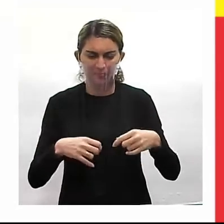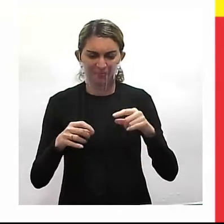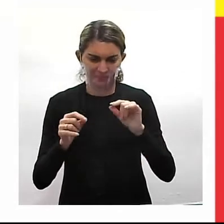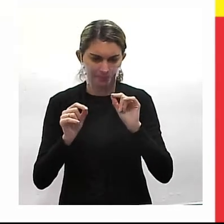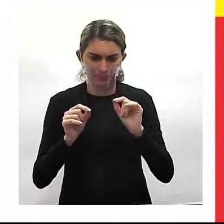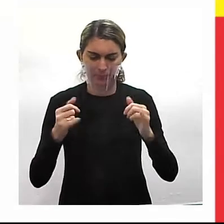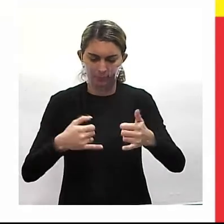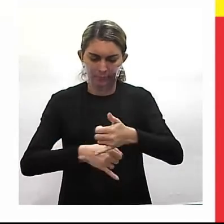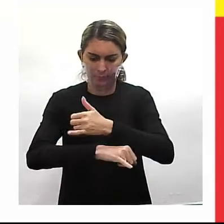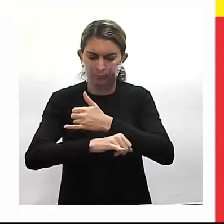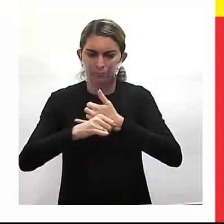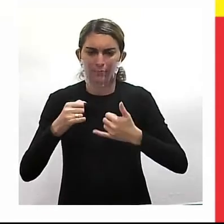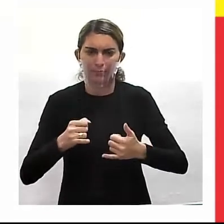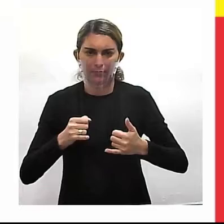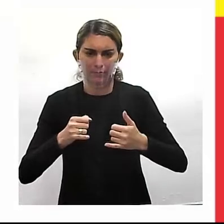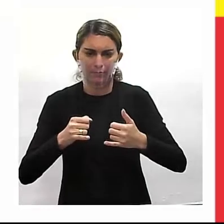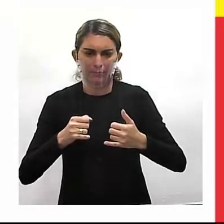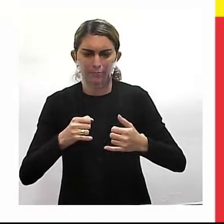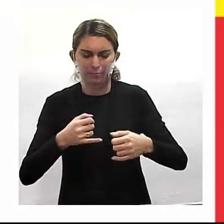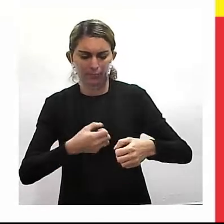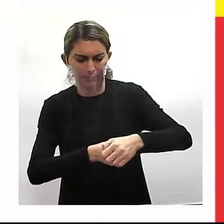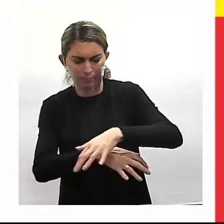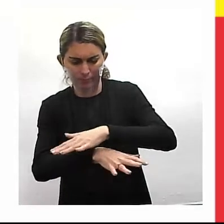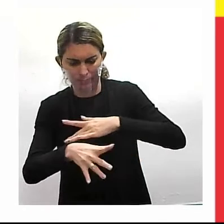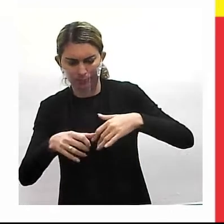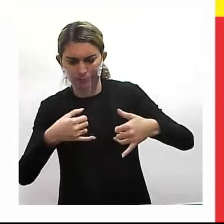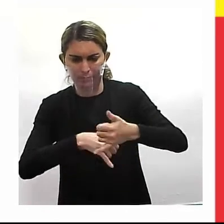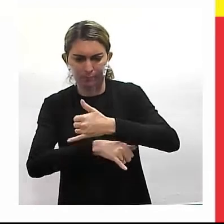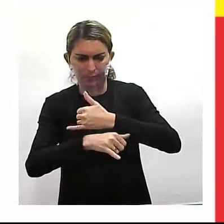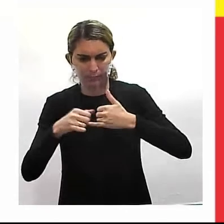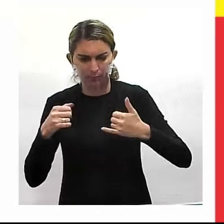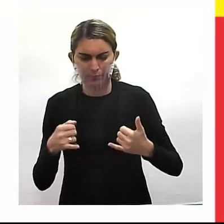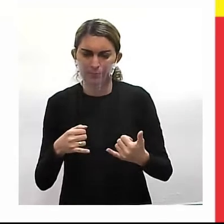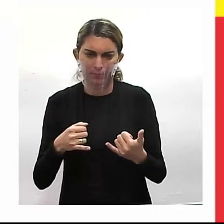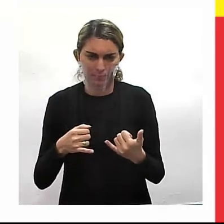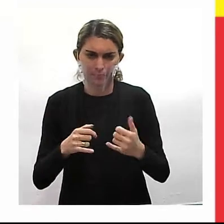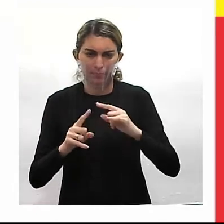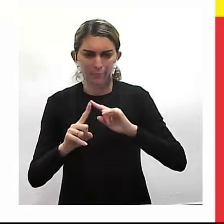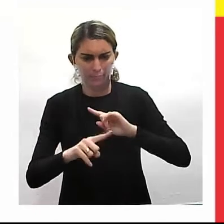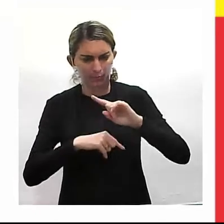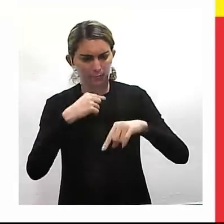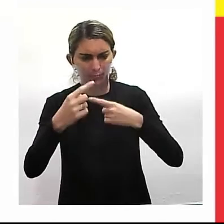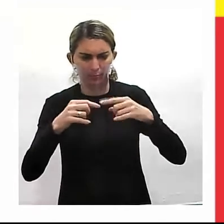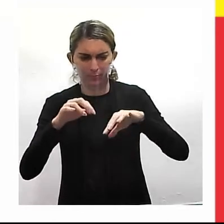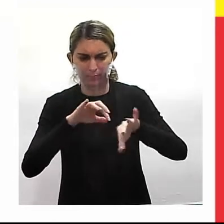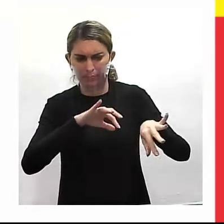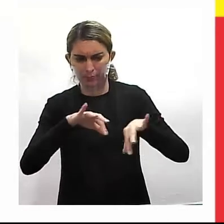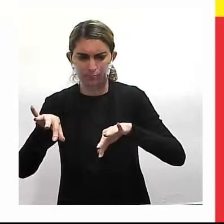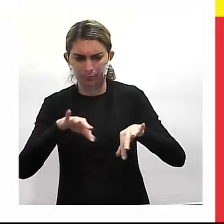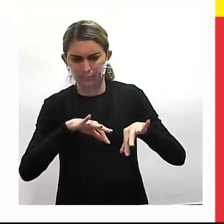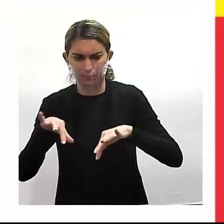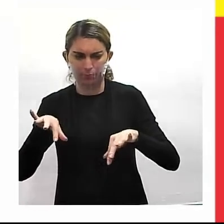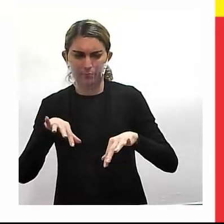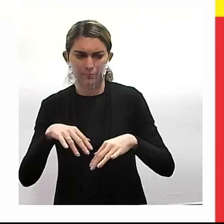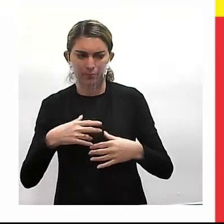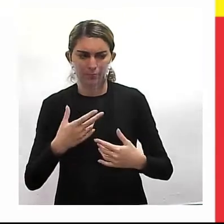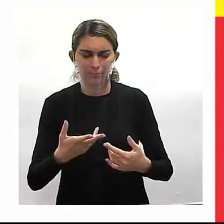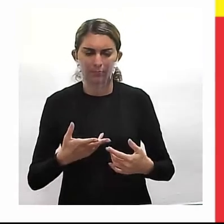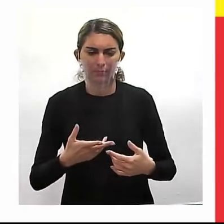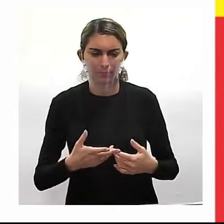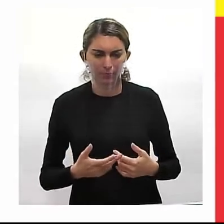fornecer energia ao sistema, certo? Dá um Ctrl+C para mim, por favor. Depois da separação, os íons